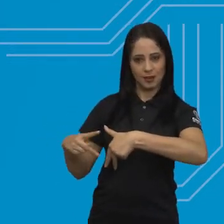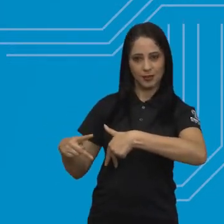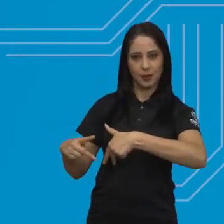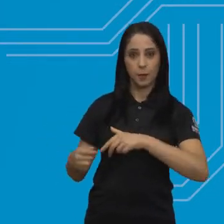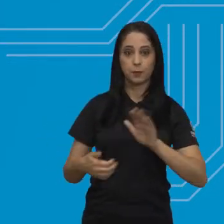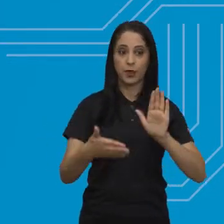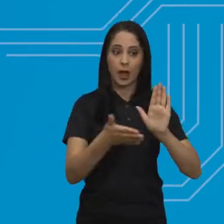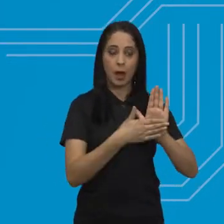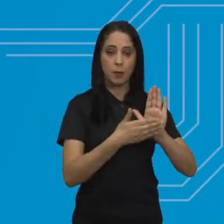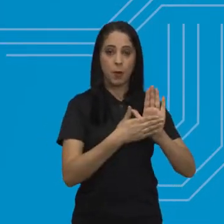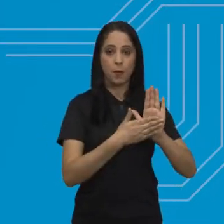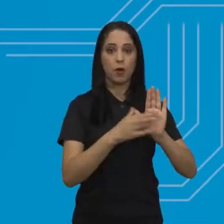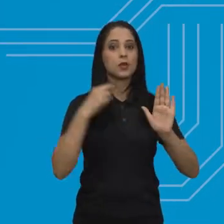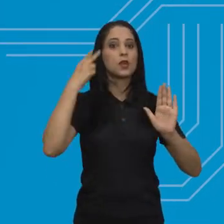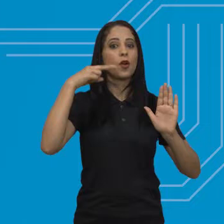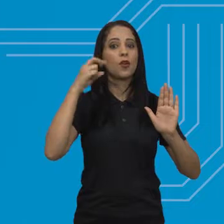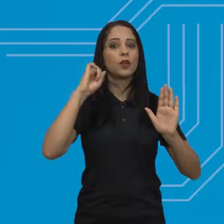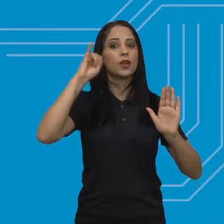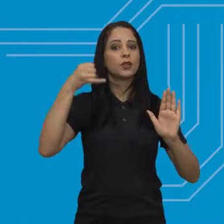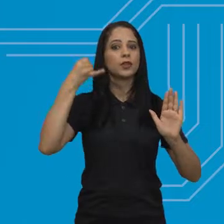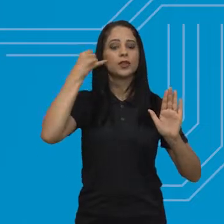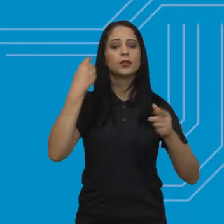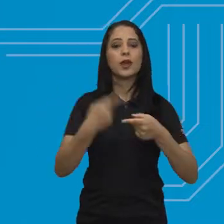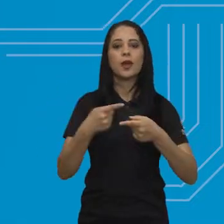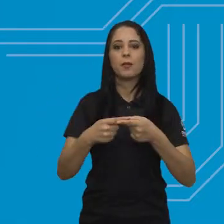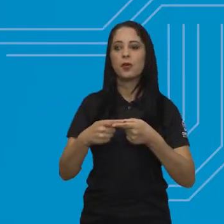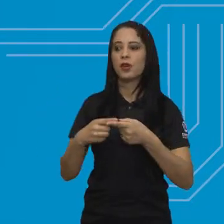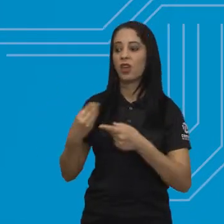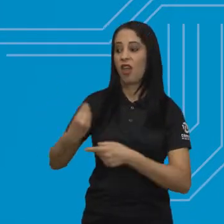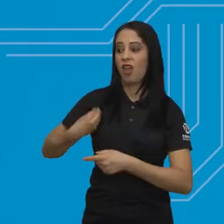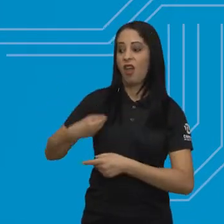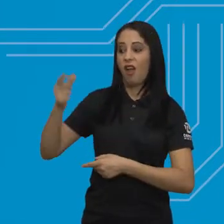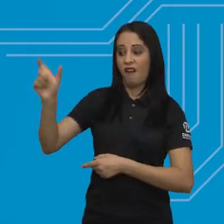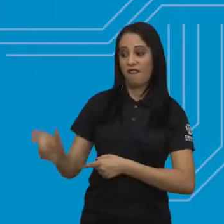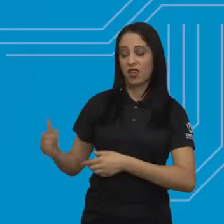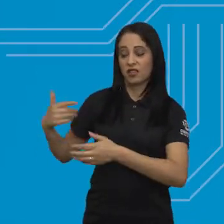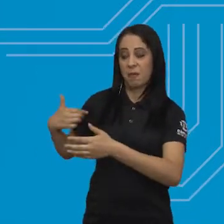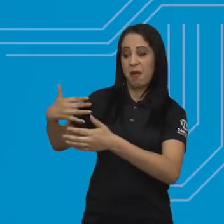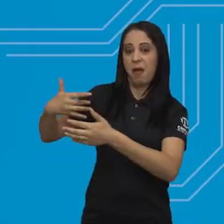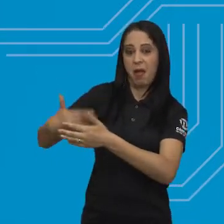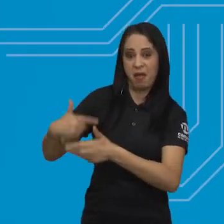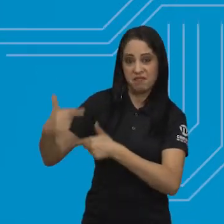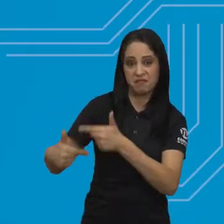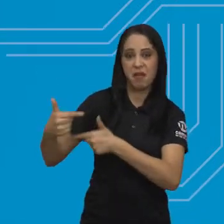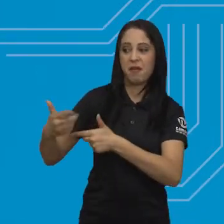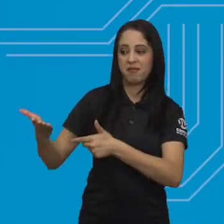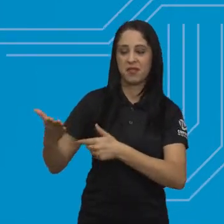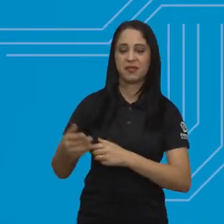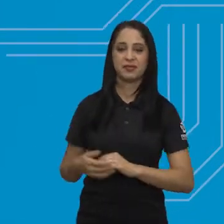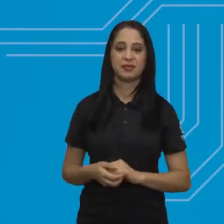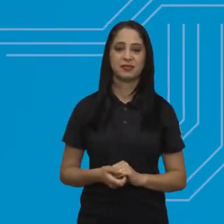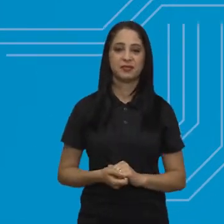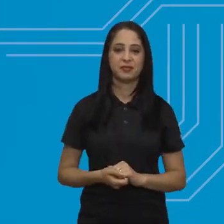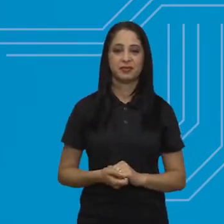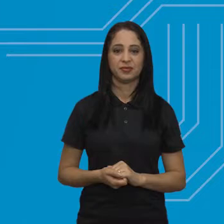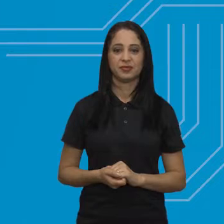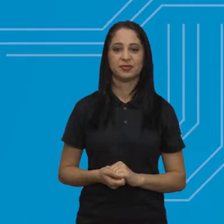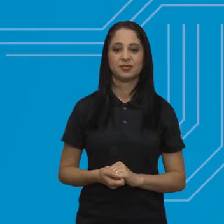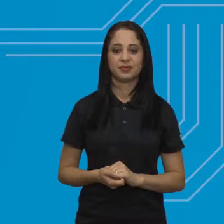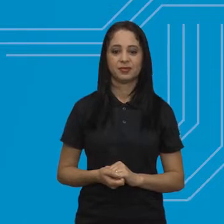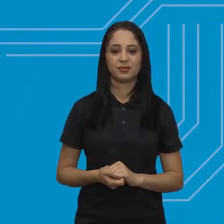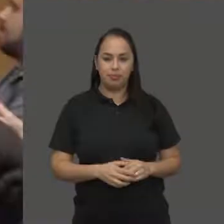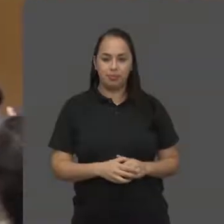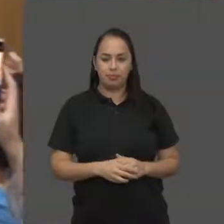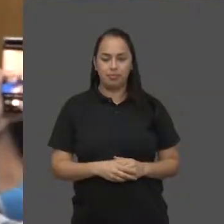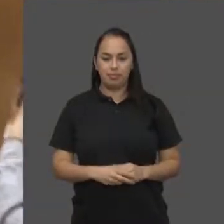São José Maurício ogawa a honraria foi proposta pelo vereador juvenil Silvério como forma de reconhecer a trajetória de vida e trabalho do